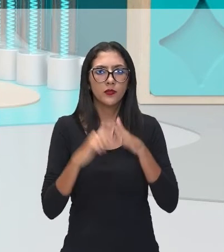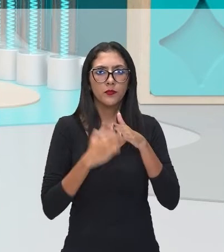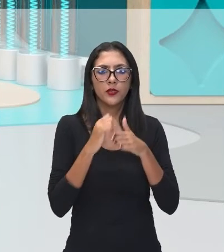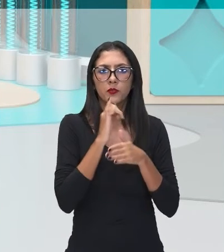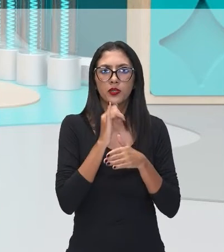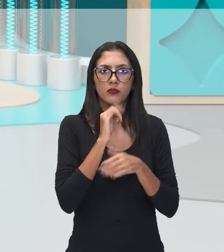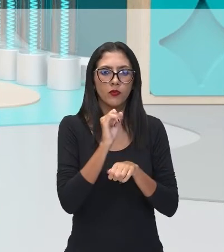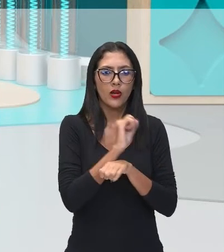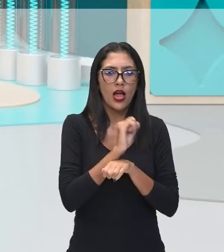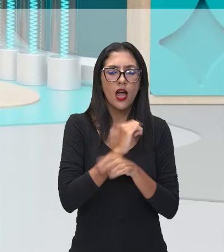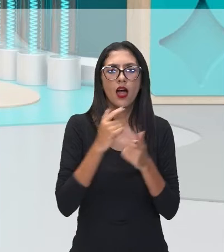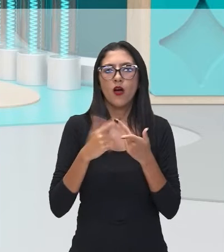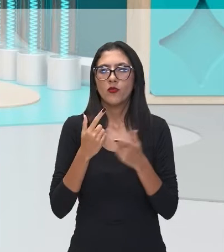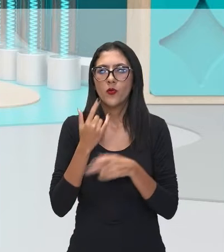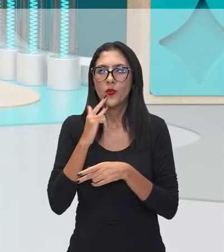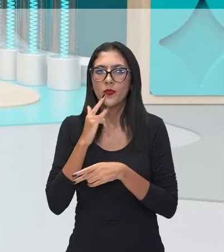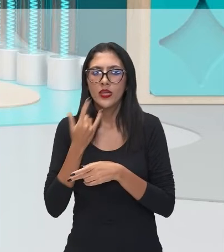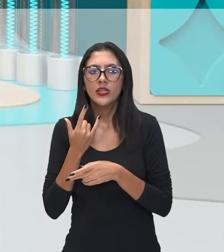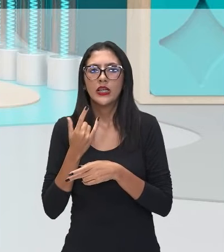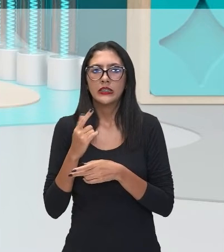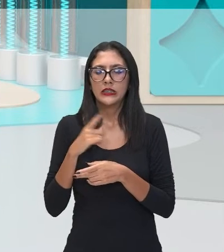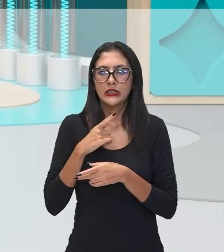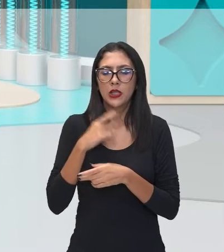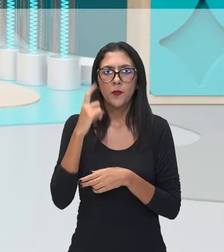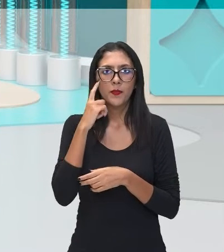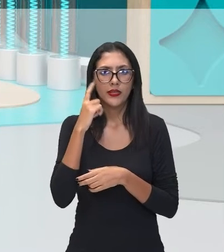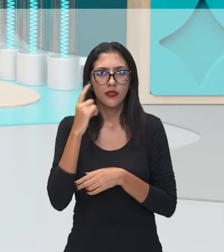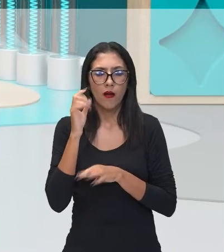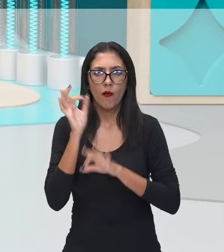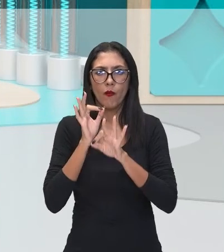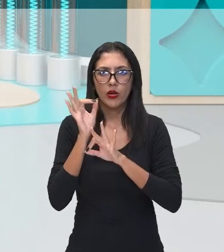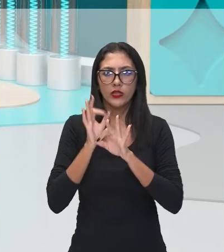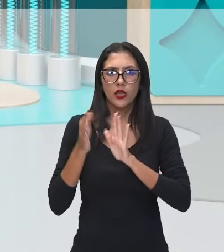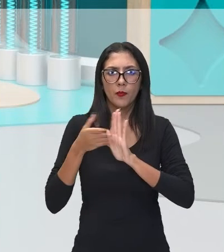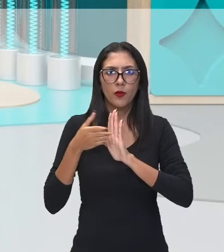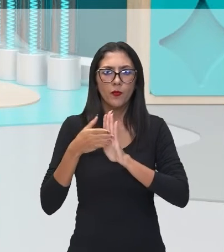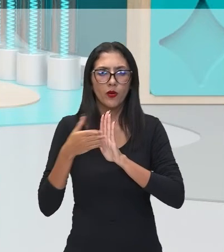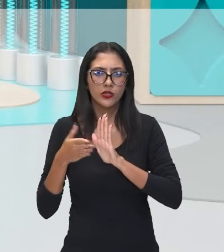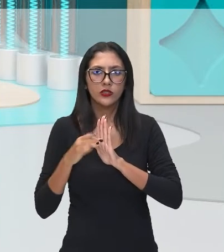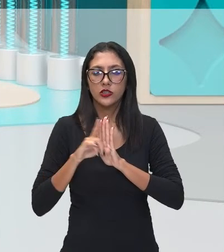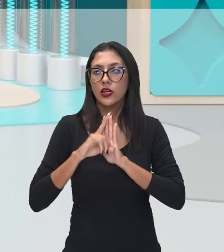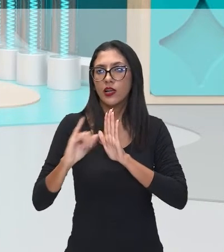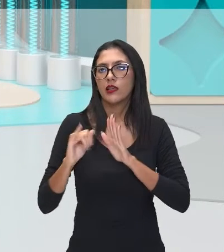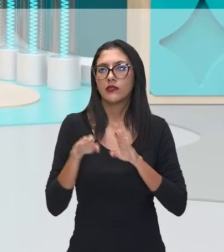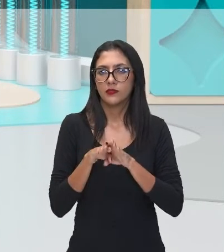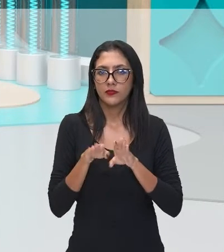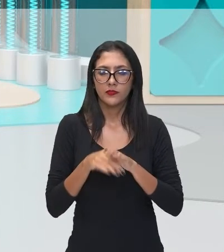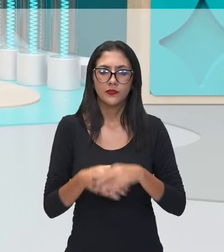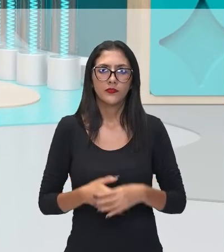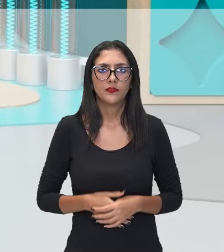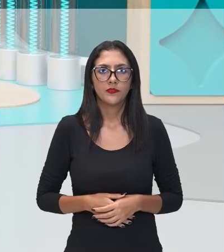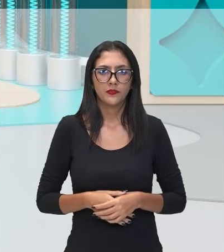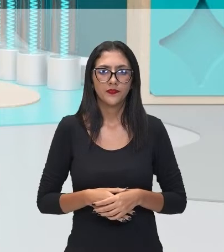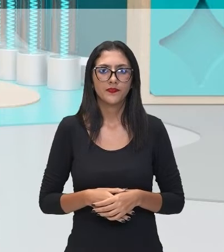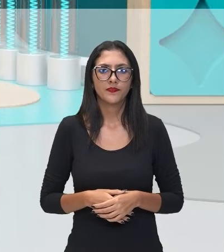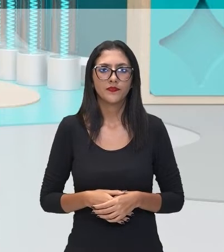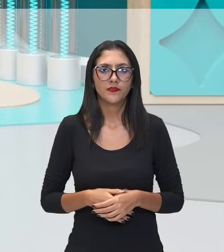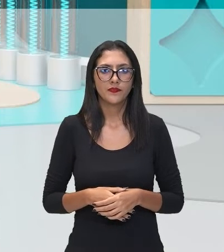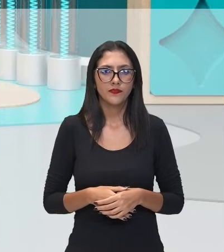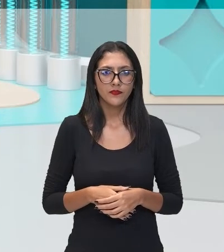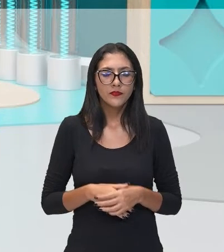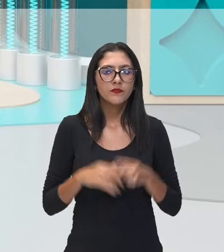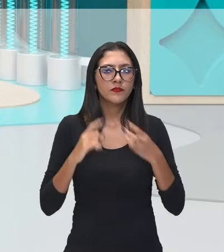bebidas vai trabalhar para produzir leis que permitam que isso aqui aconteça, certo? E ele utiliza outro